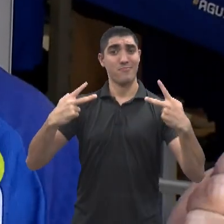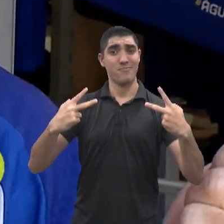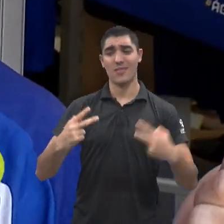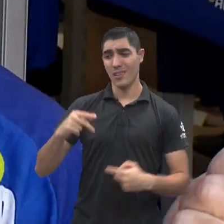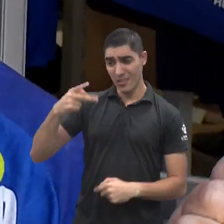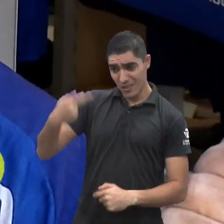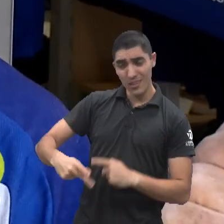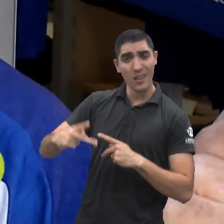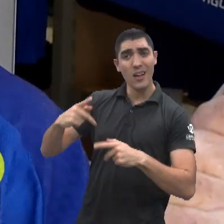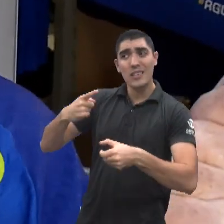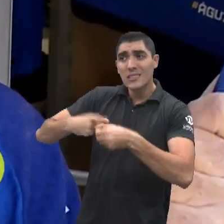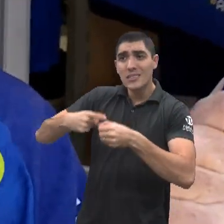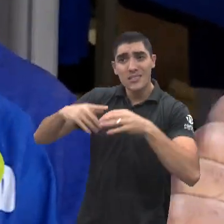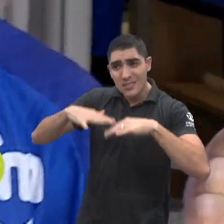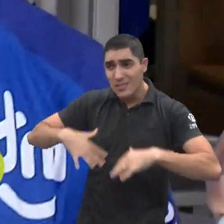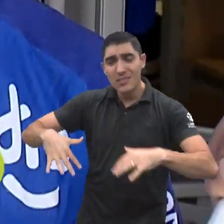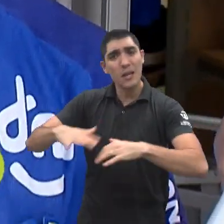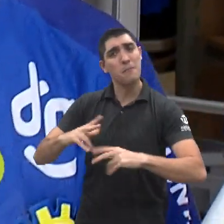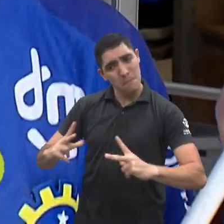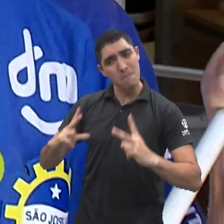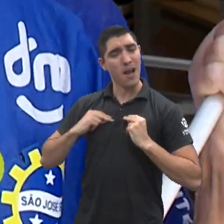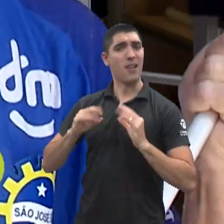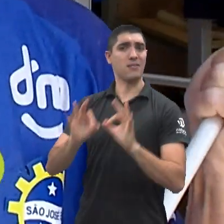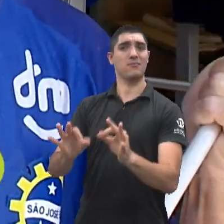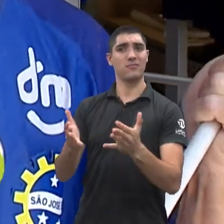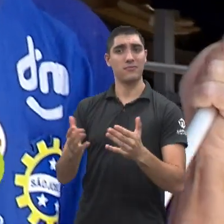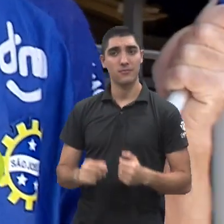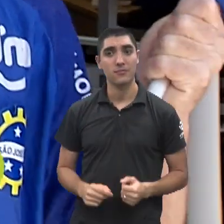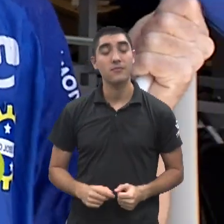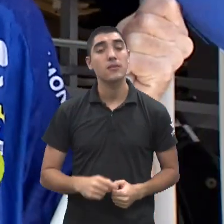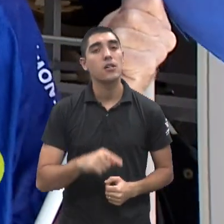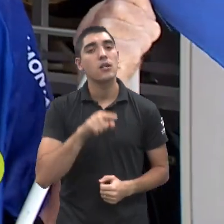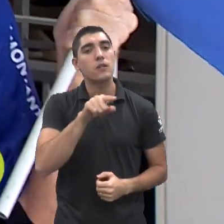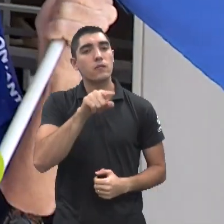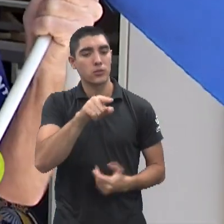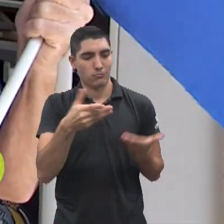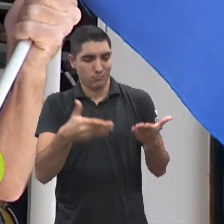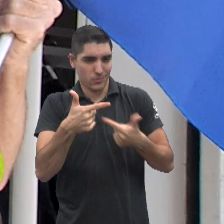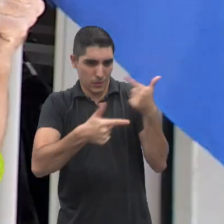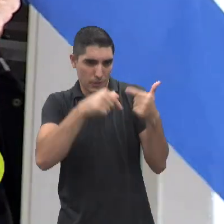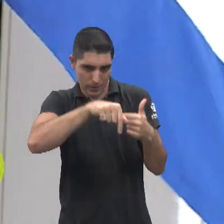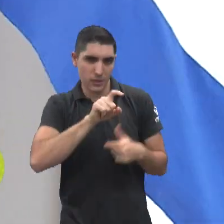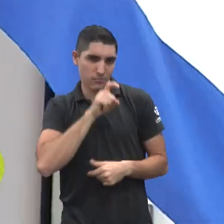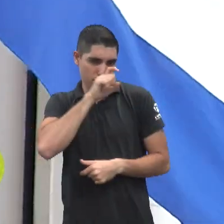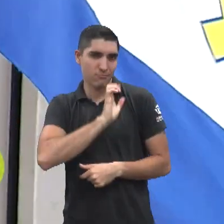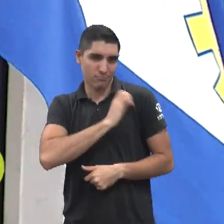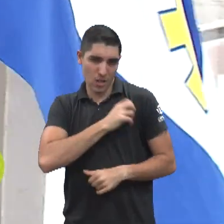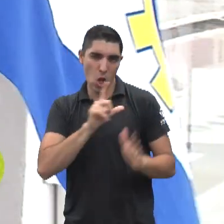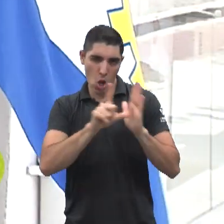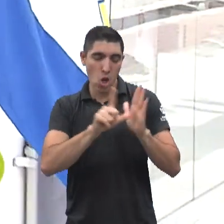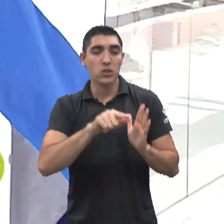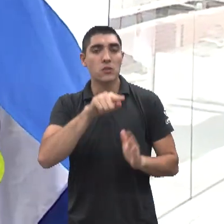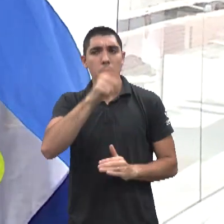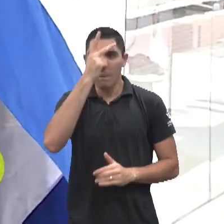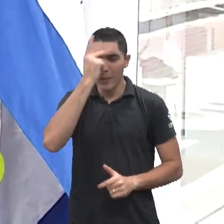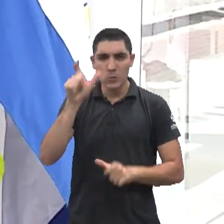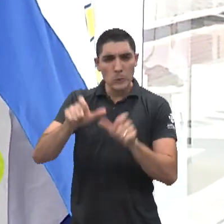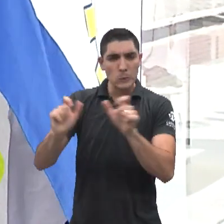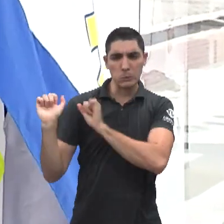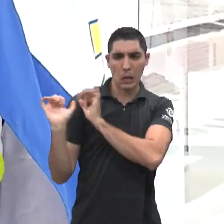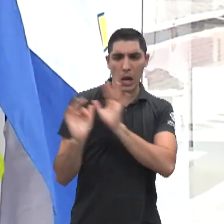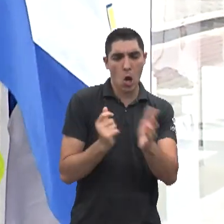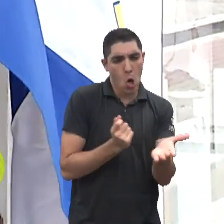merece. Sem sombra de dúvida. E deixa eu perguntar, o senhor que fica aqui na loja da Águia, que as pessoas vieram, compraram os seus ingressos, o que o senhor sentiu? Um clima